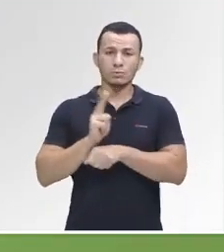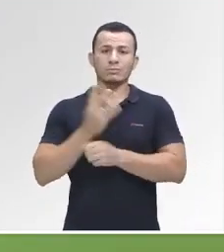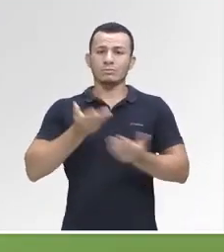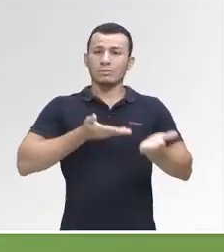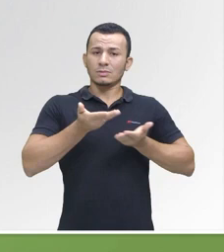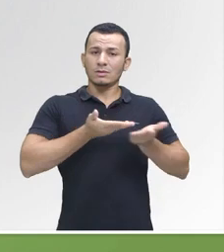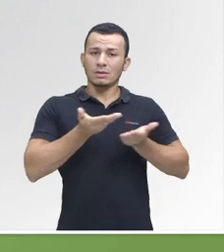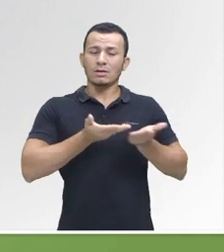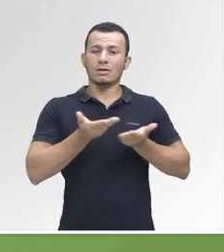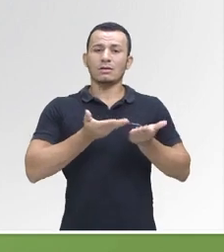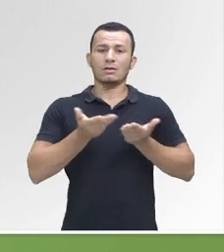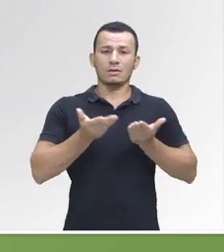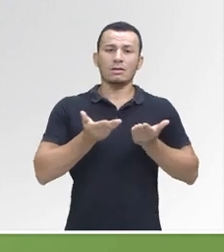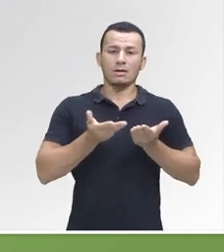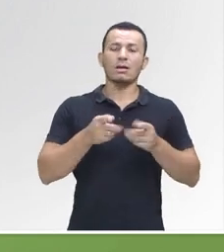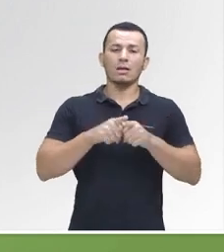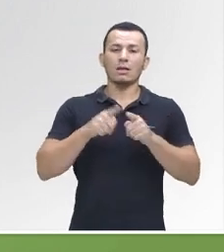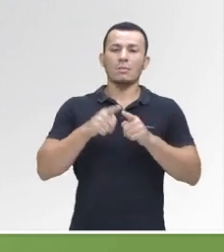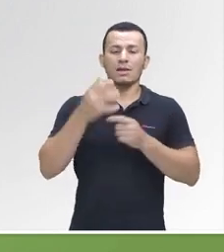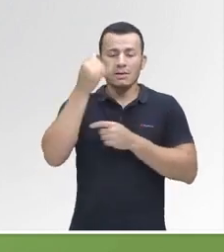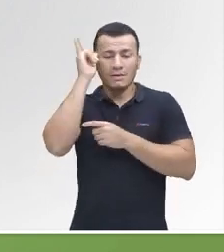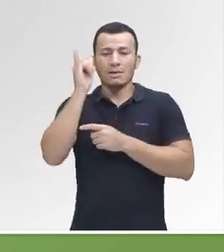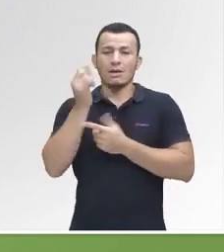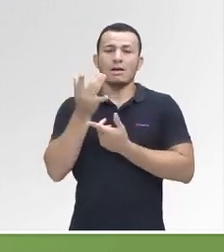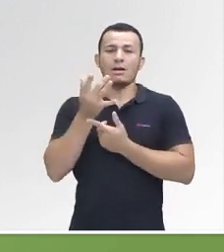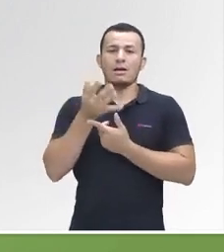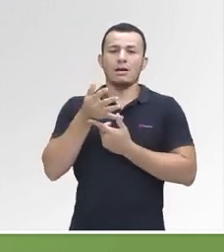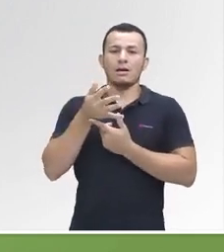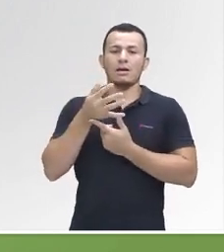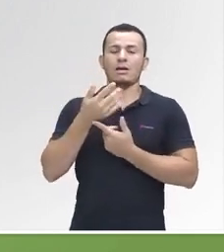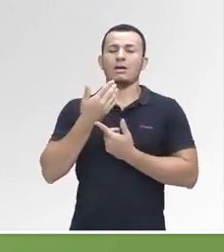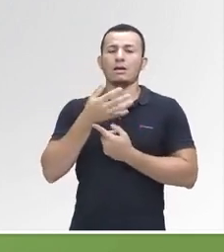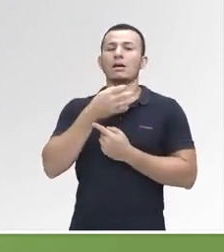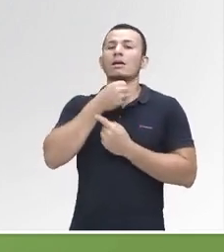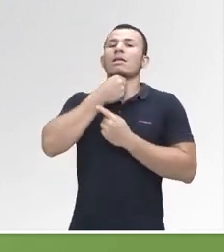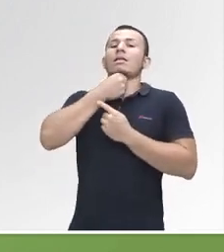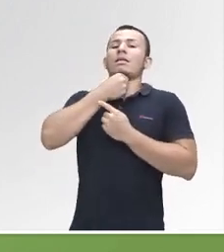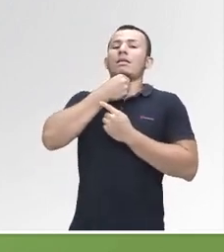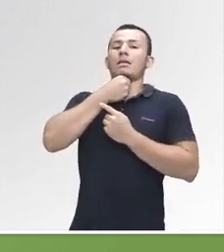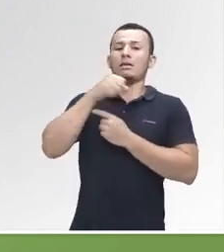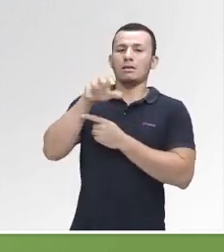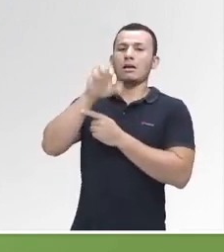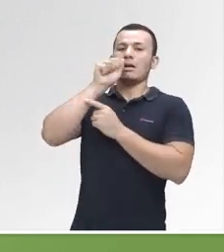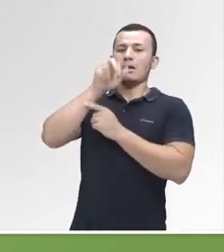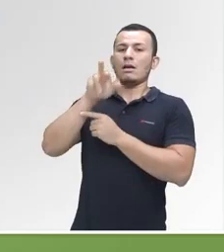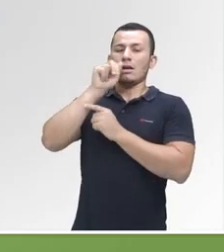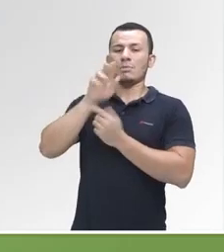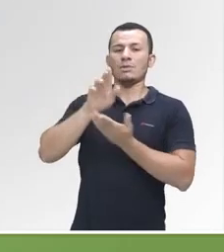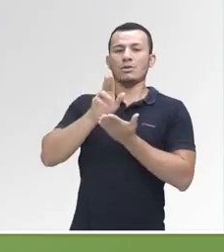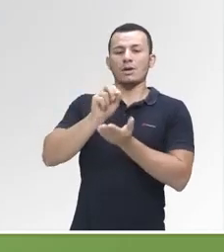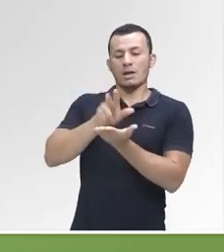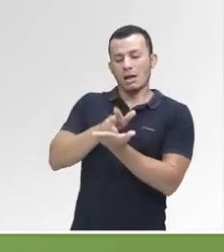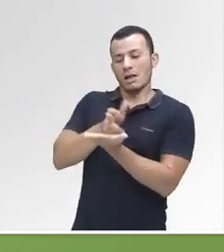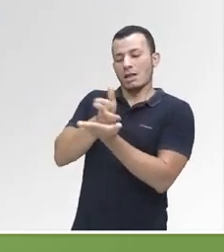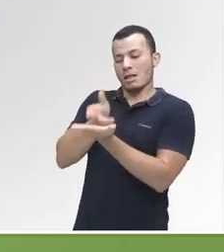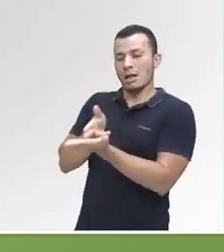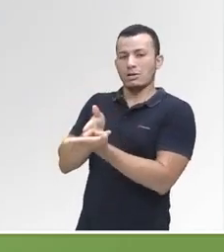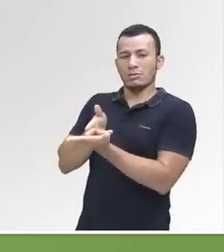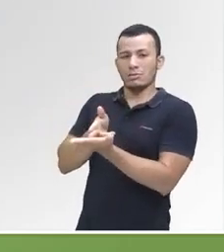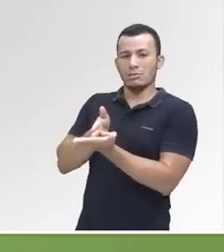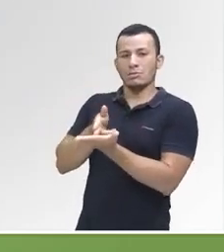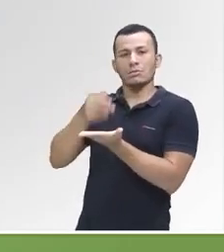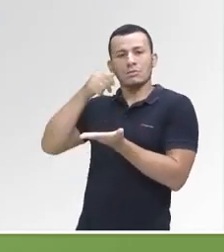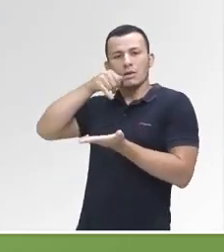tratada para que ela também não se engasgue. Então, colocar ela na posição correta, de lado, para que ela não se engasgue com